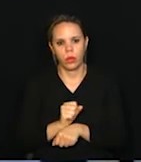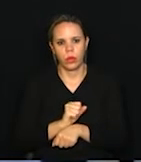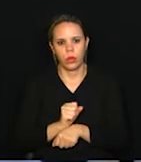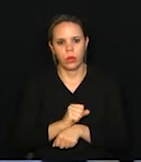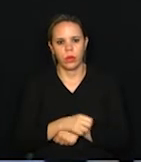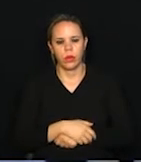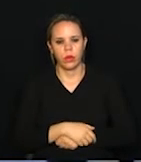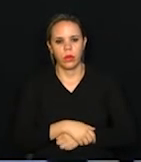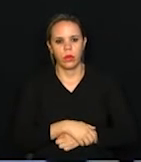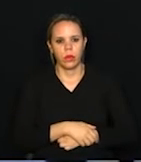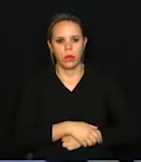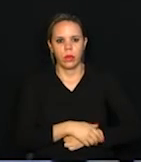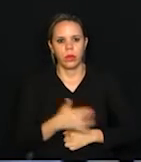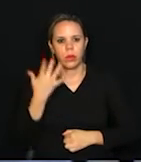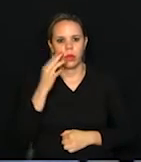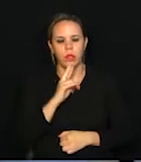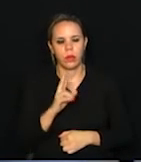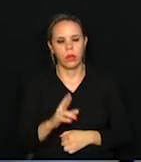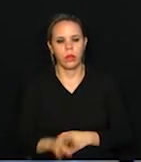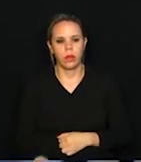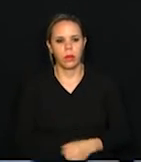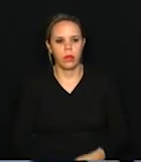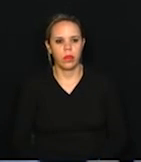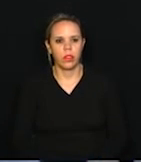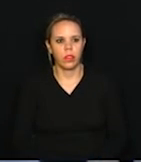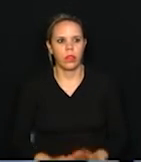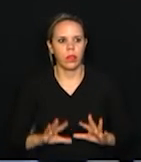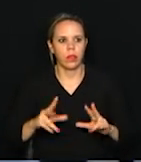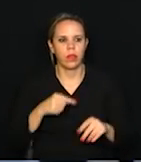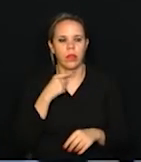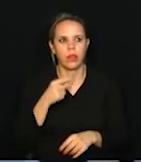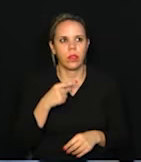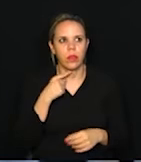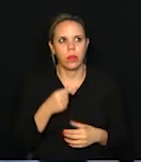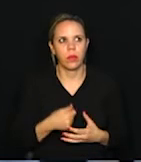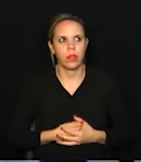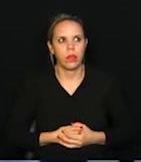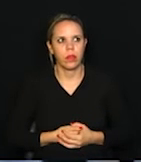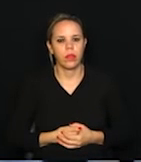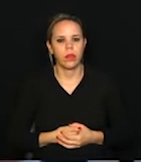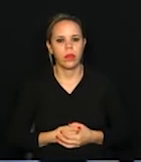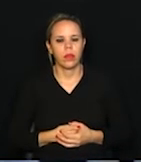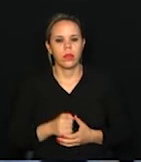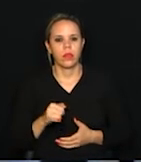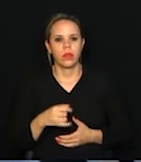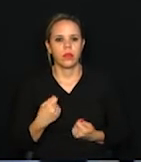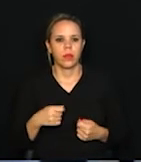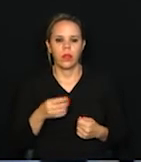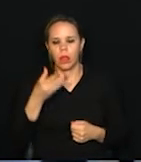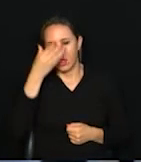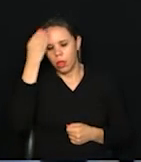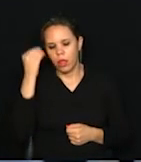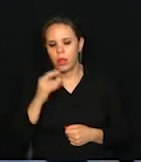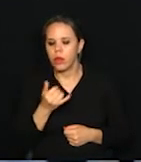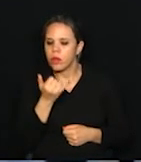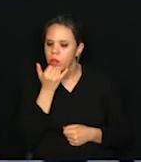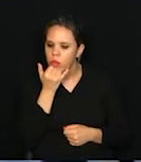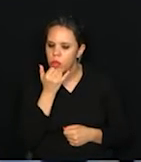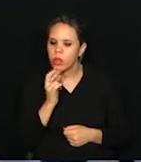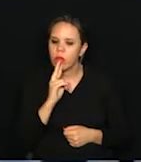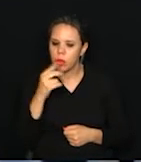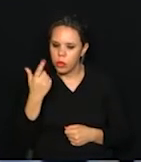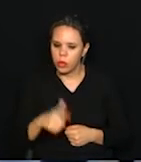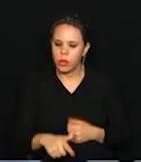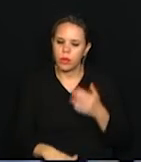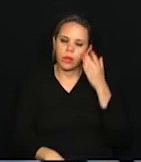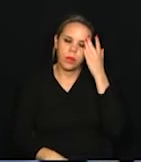Então, não sei se eu respondi a todas as perguntas, mas se porventura eu tenha esquecido, peço perdão e